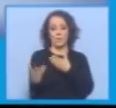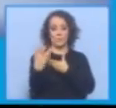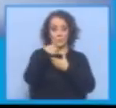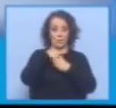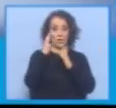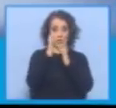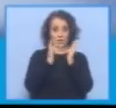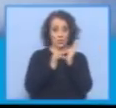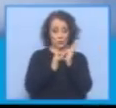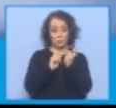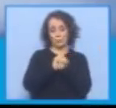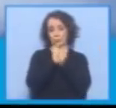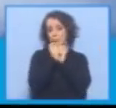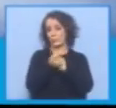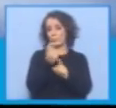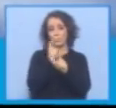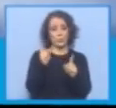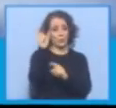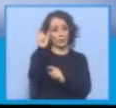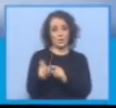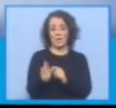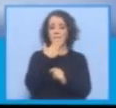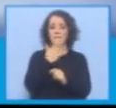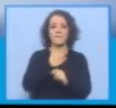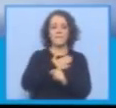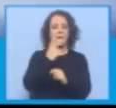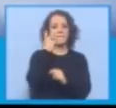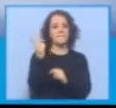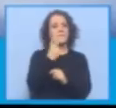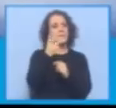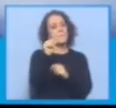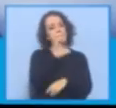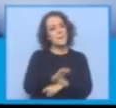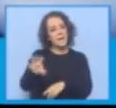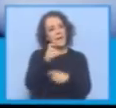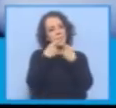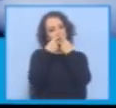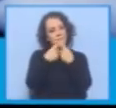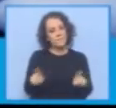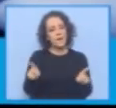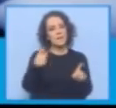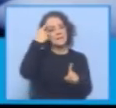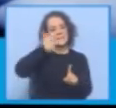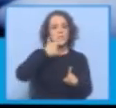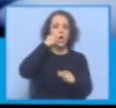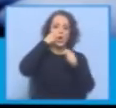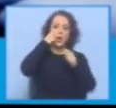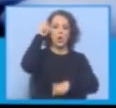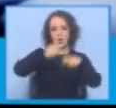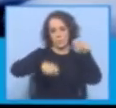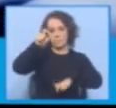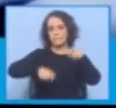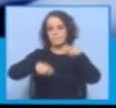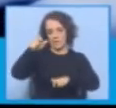de contas, é aquele que nos faz viver de uma maneira diferente, no sentido de humanidade. E, portanto, também